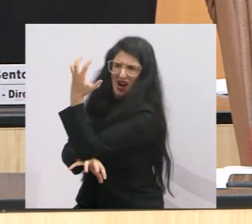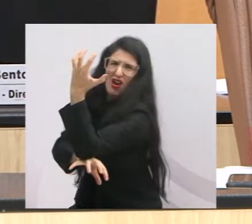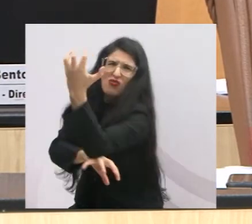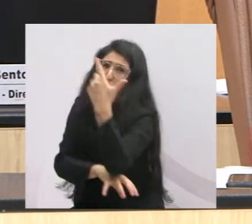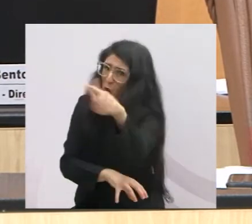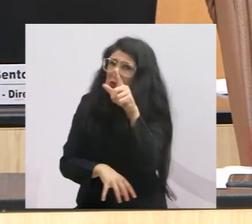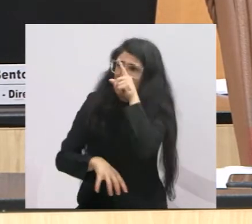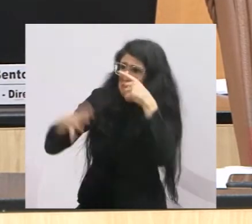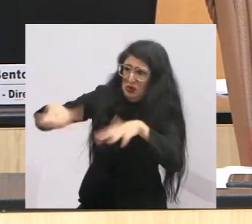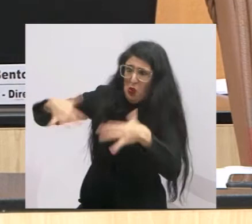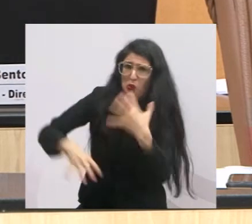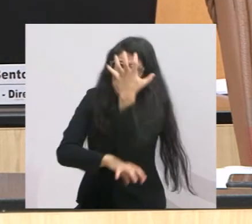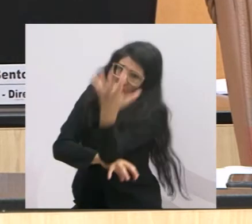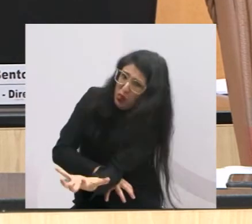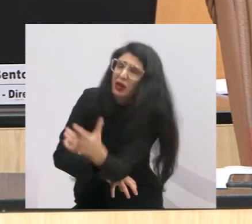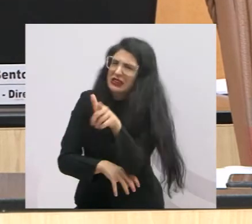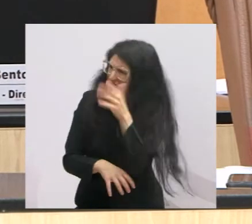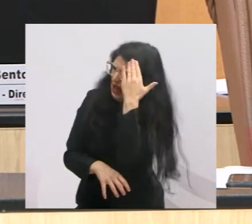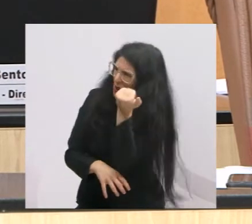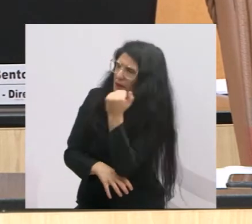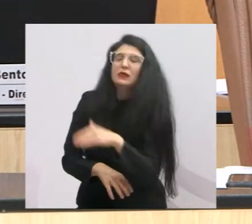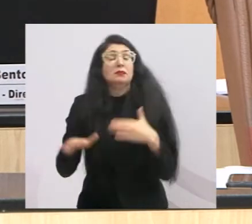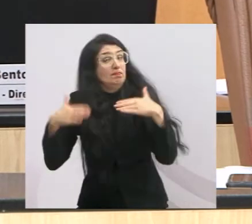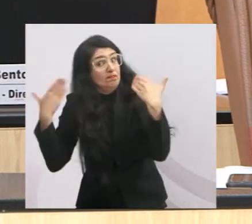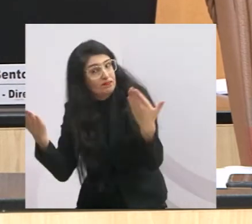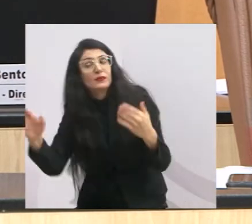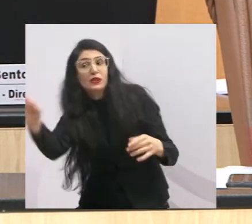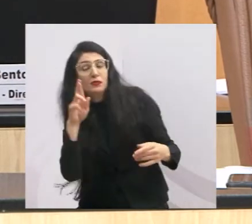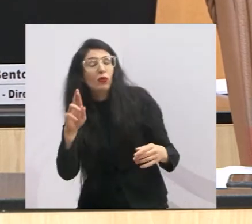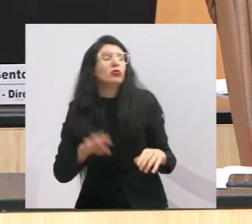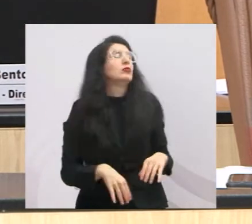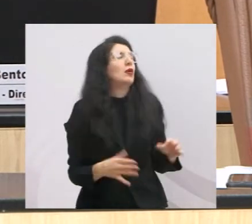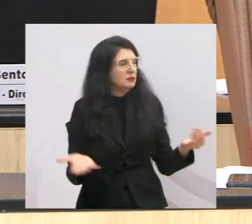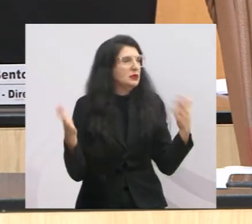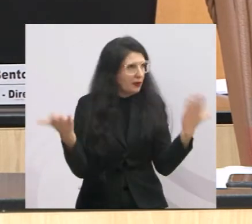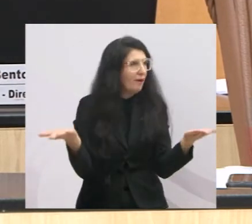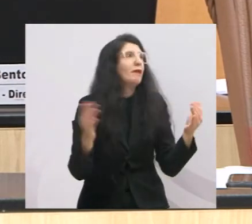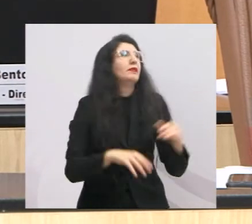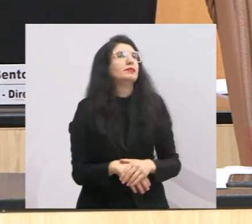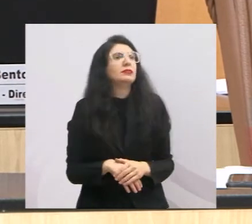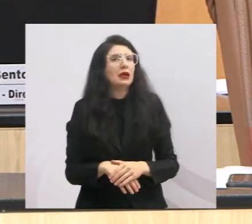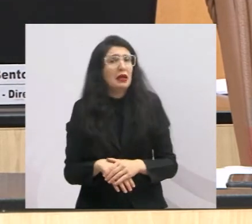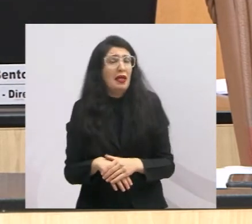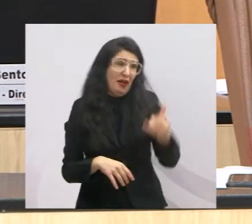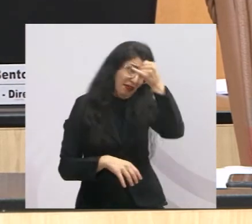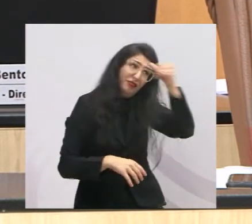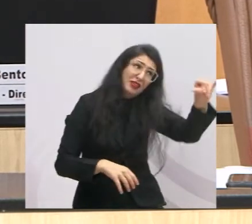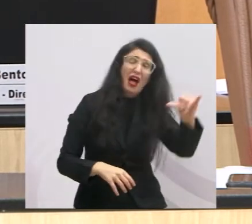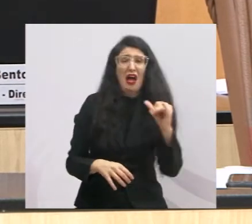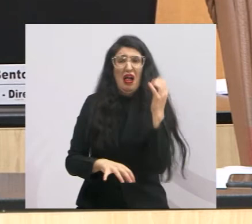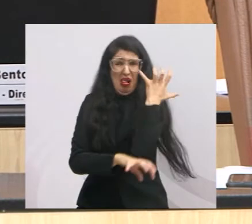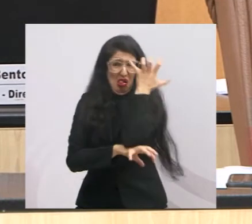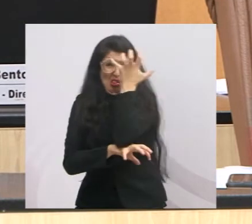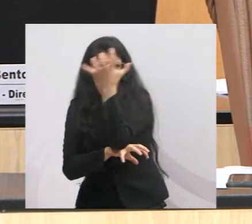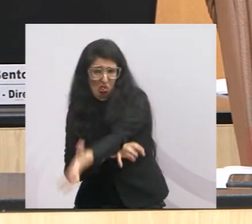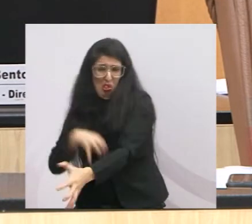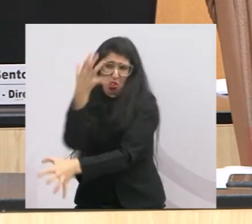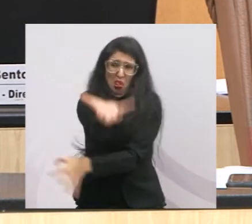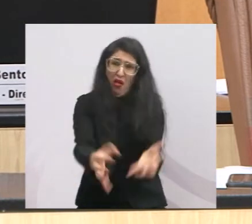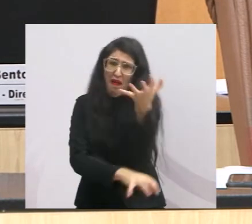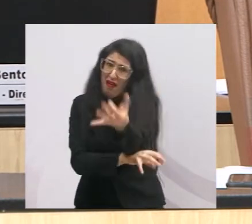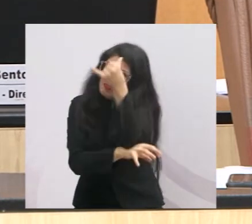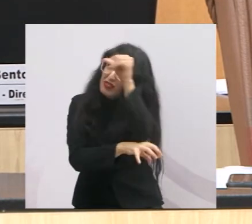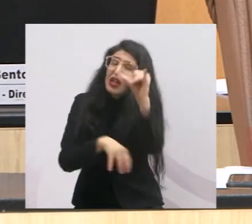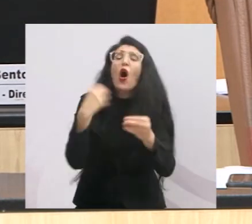Requerimento número 459. Ao excelentíssimo deputado estadual André do Prado, solicitando seu empenho junto ao governo do Estado de São Paulo